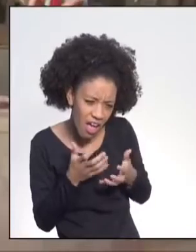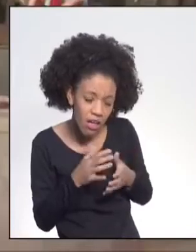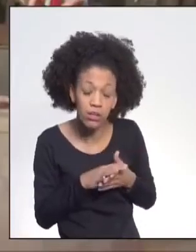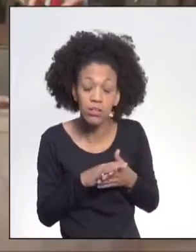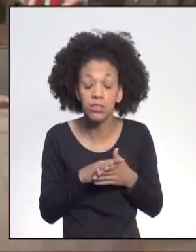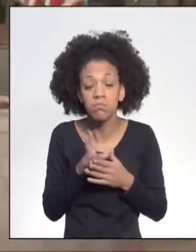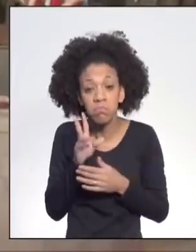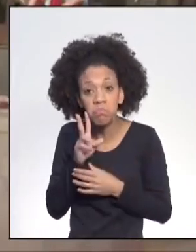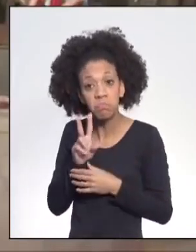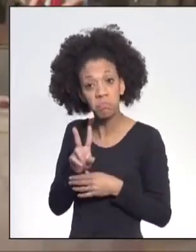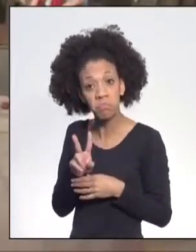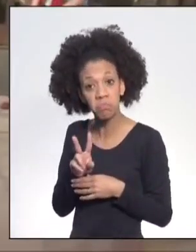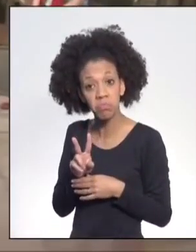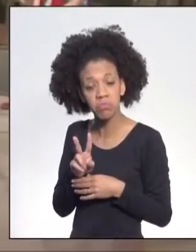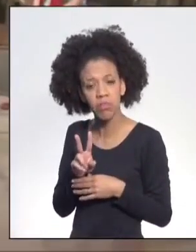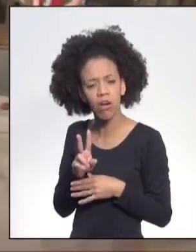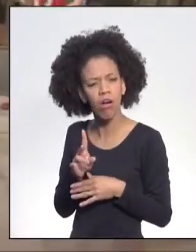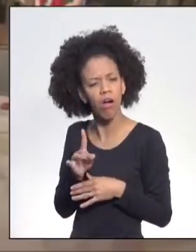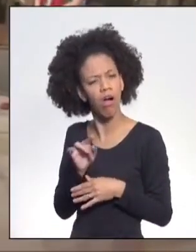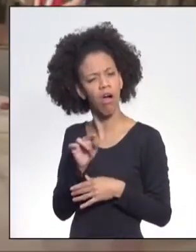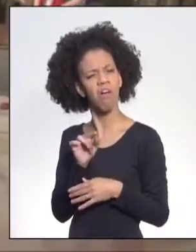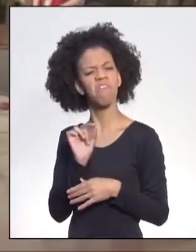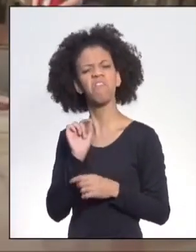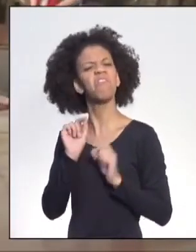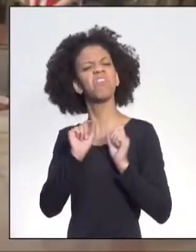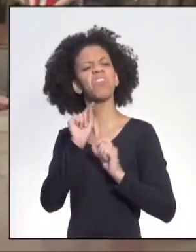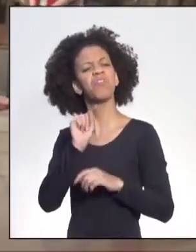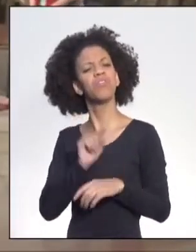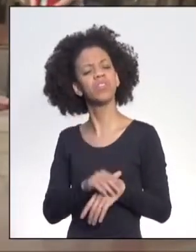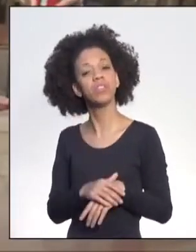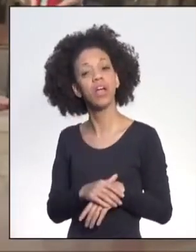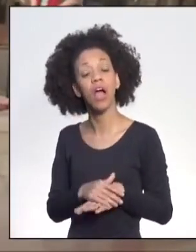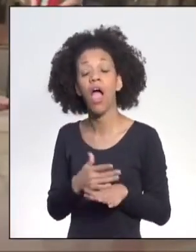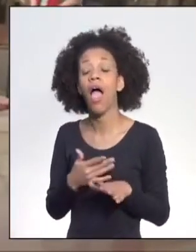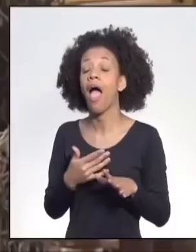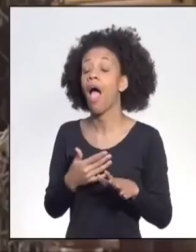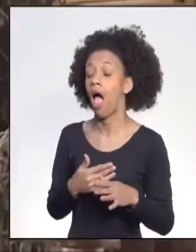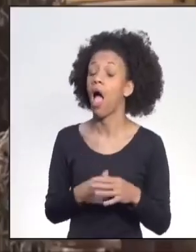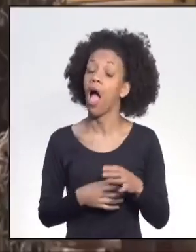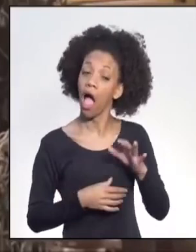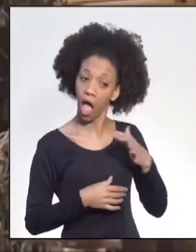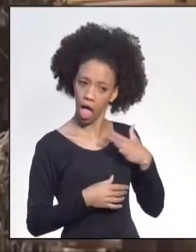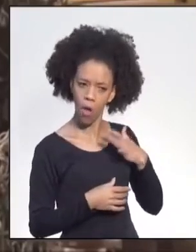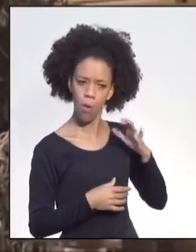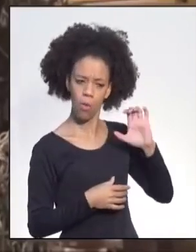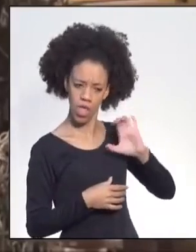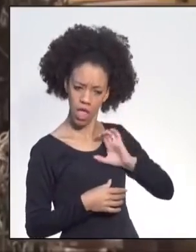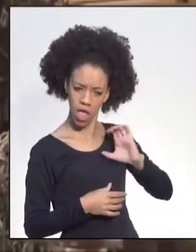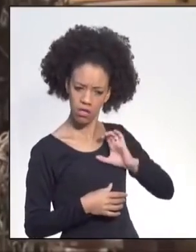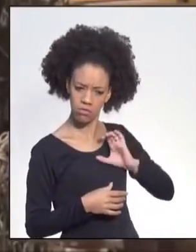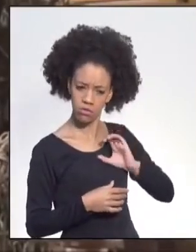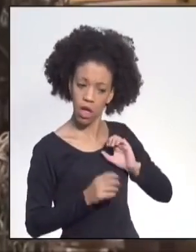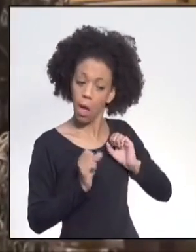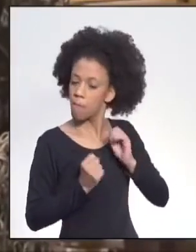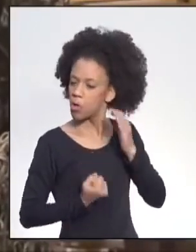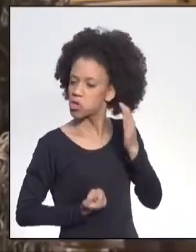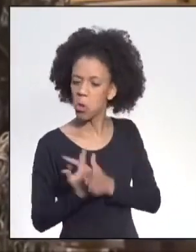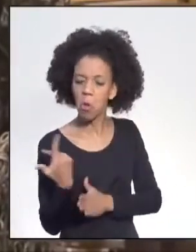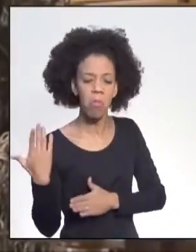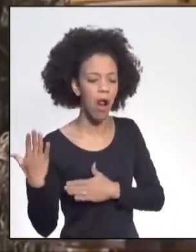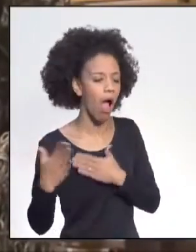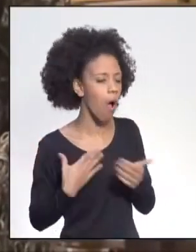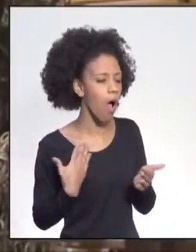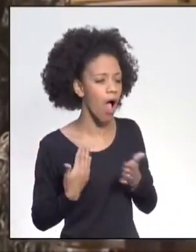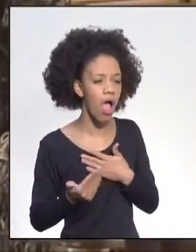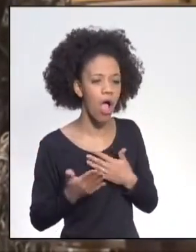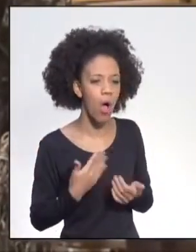voyageur demande, qui êtes-vous? E o viajante perguntou: mas você é quem? Je suis la richesse. Eu sou a riqueza. Je peux tout acheter. Eu posso comprar o que eu quiser. Le